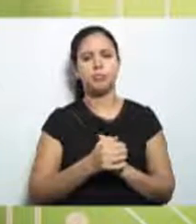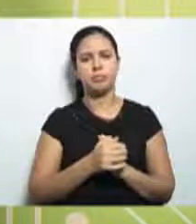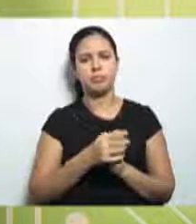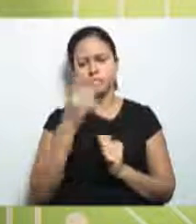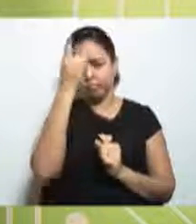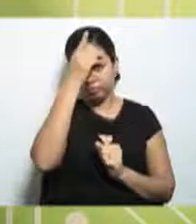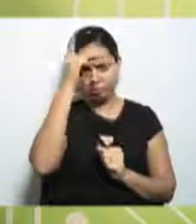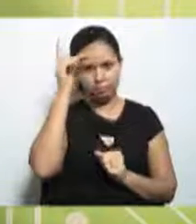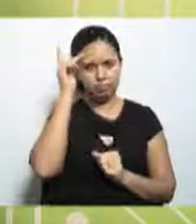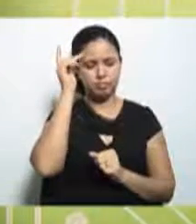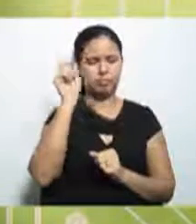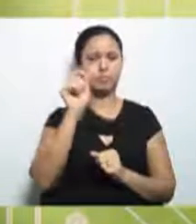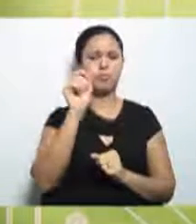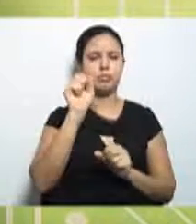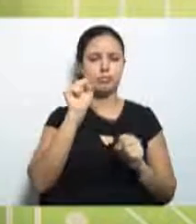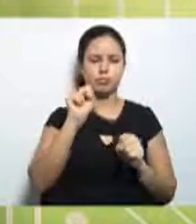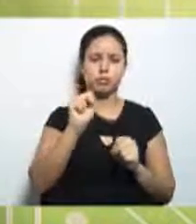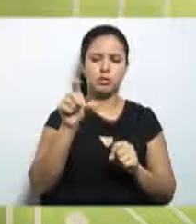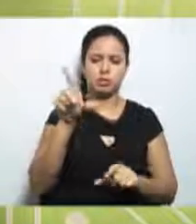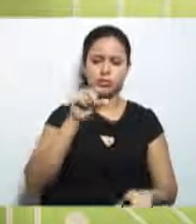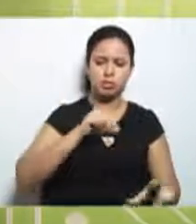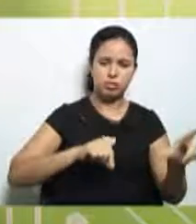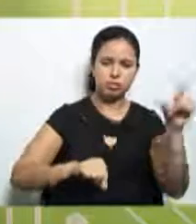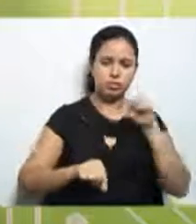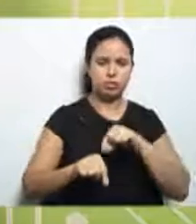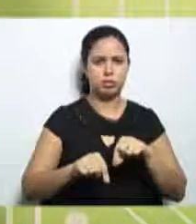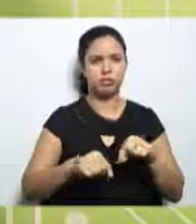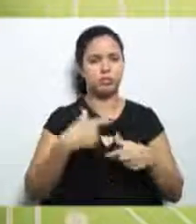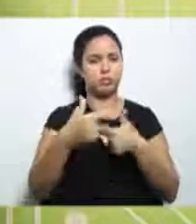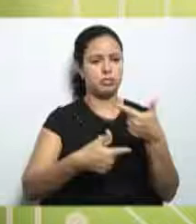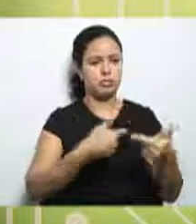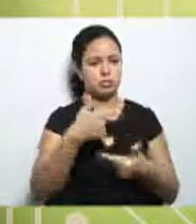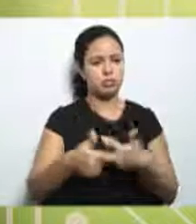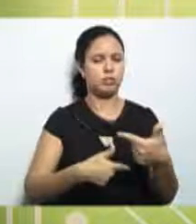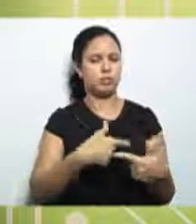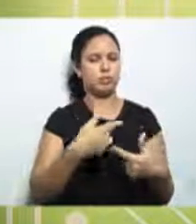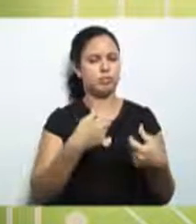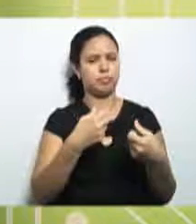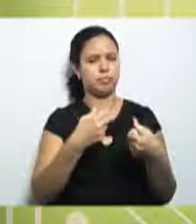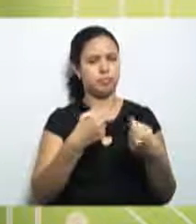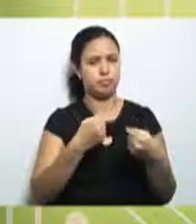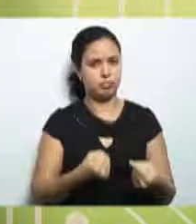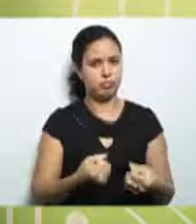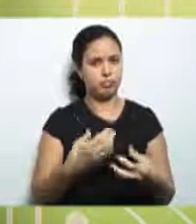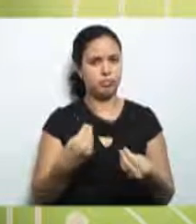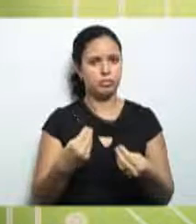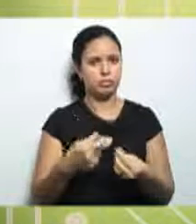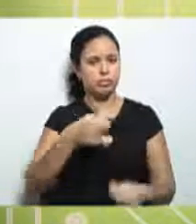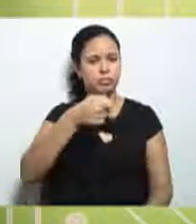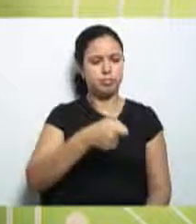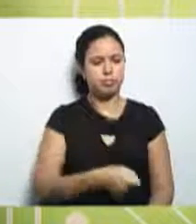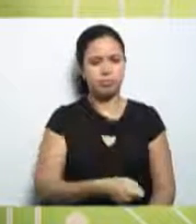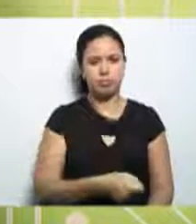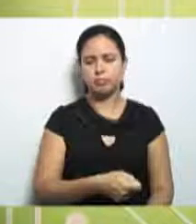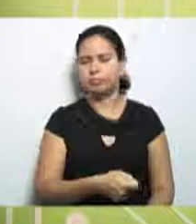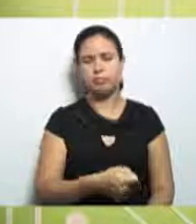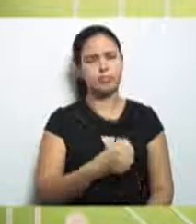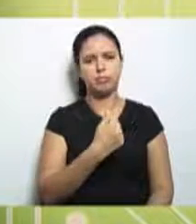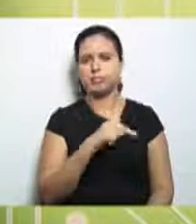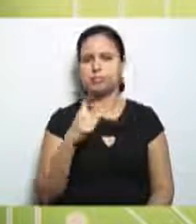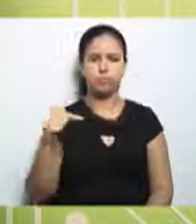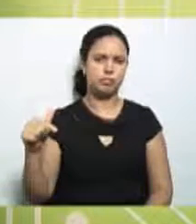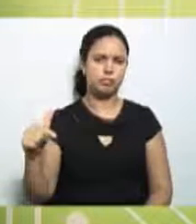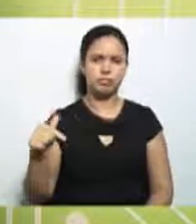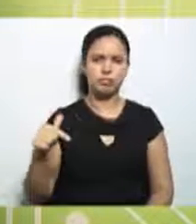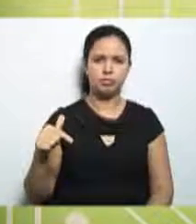podia escolher. Ele trabalhava muito, mas não que ele fosse exatamente forçado a realizar aquele